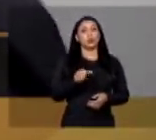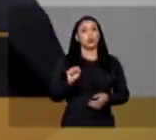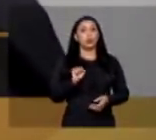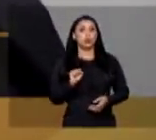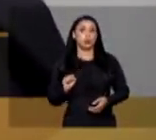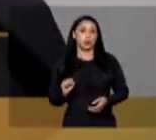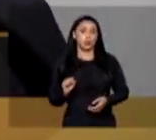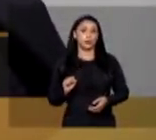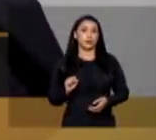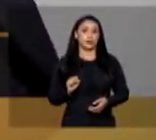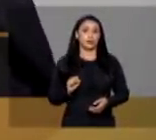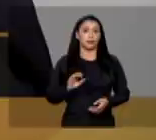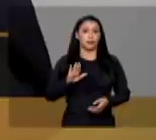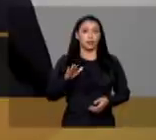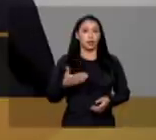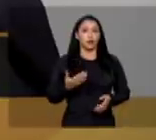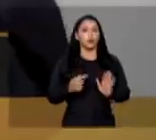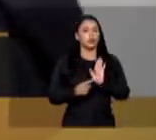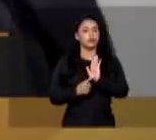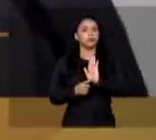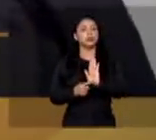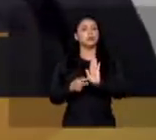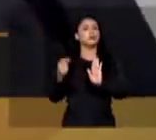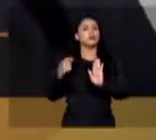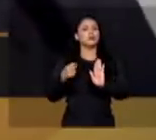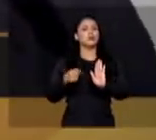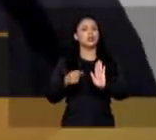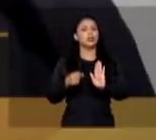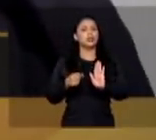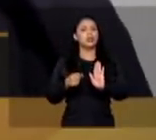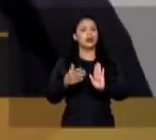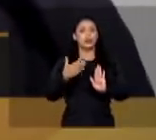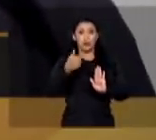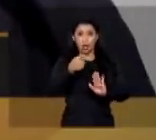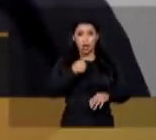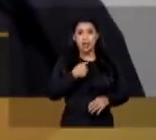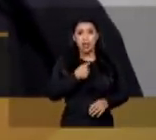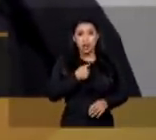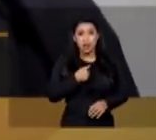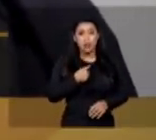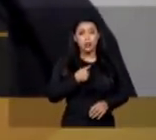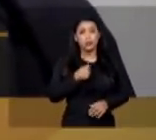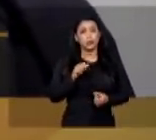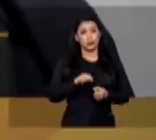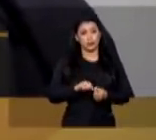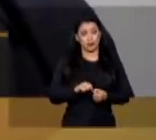2018, quando a matéria foi submetida, e submetida por mim.